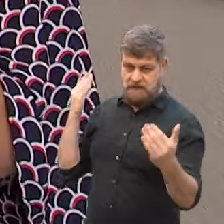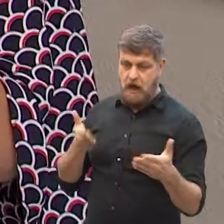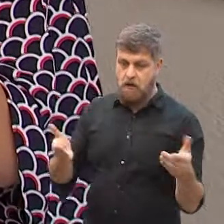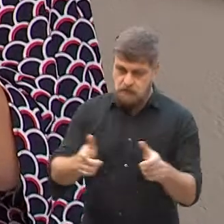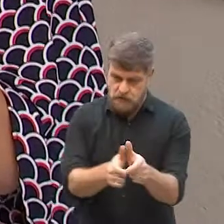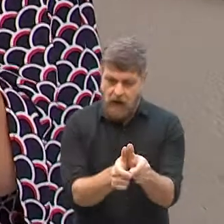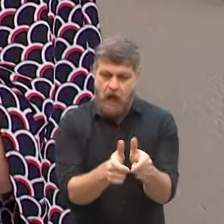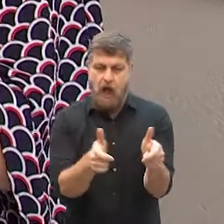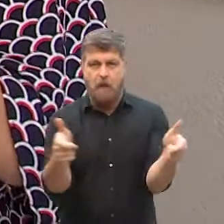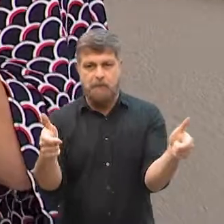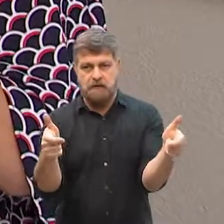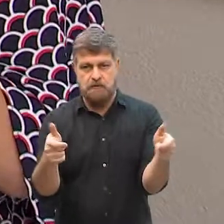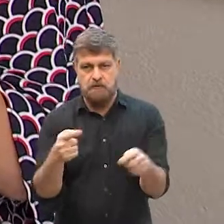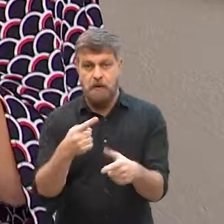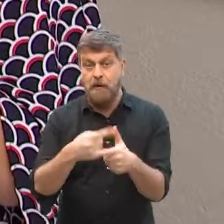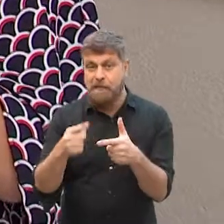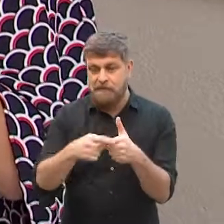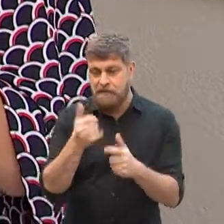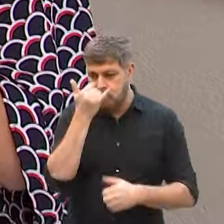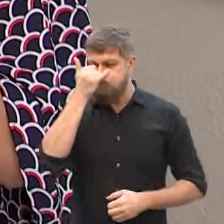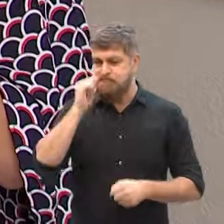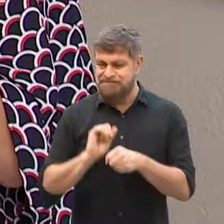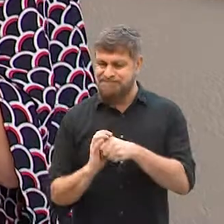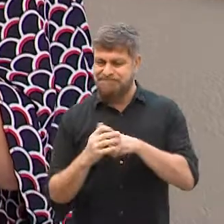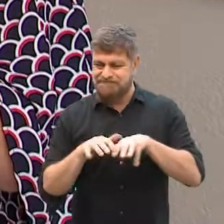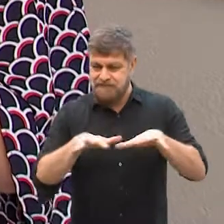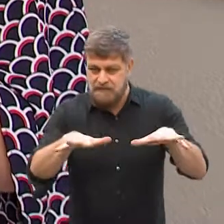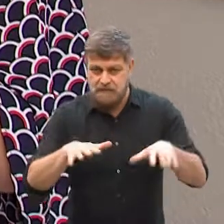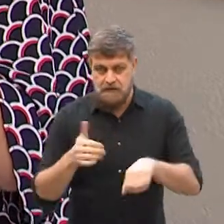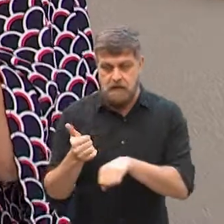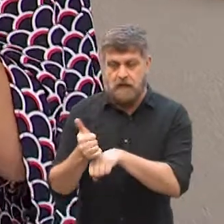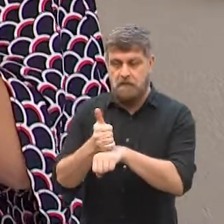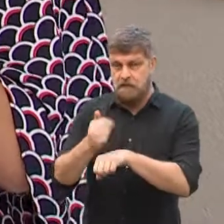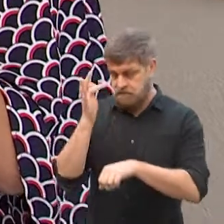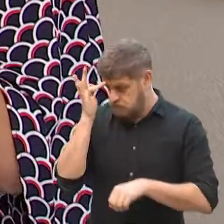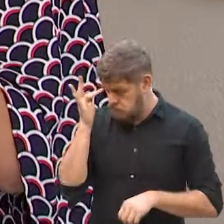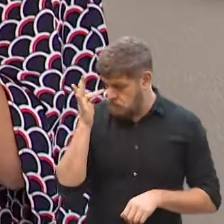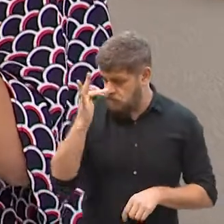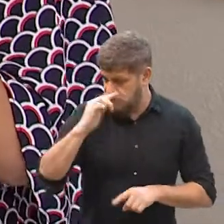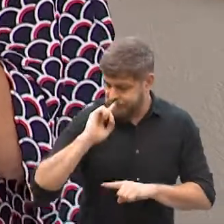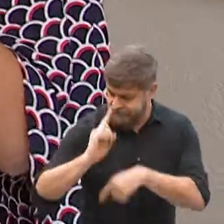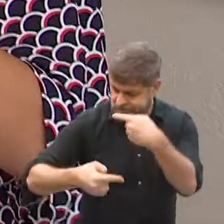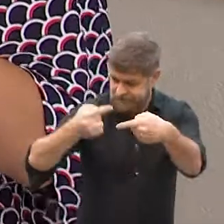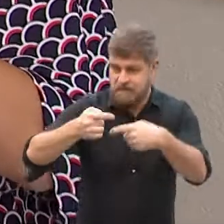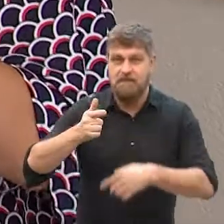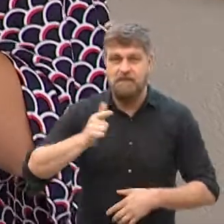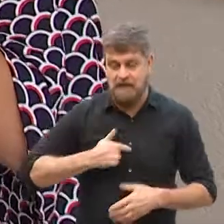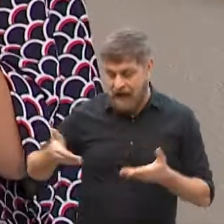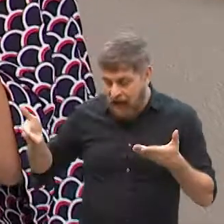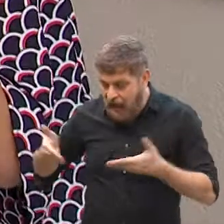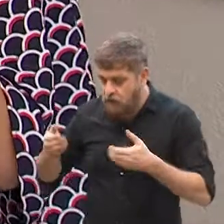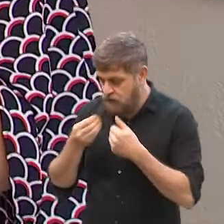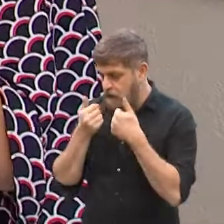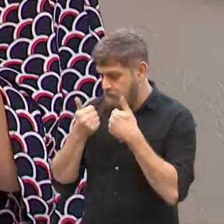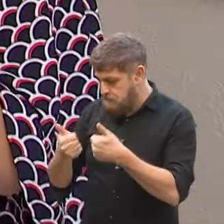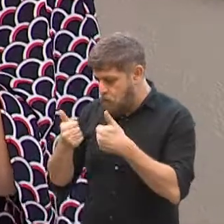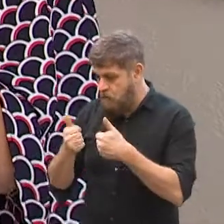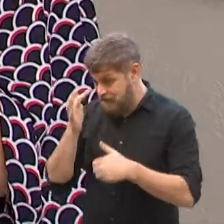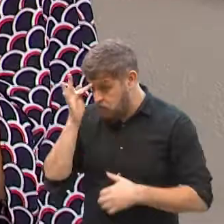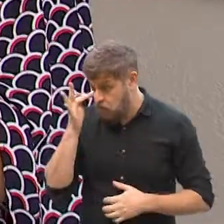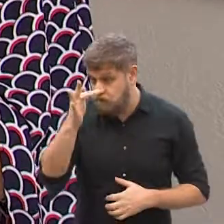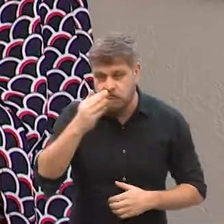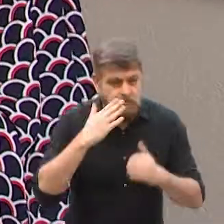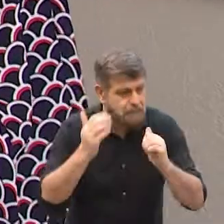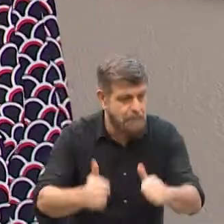diante dessa questão da pandemia. Então, eu vejo que é uma profissão que tem um futuro aí muito bom, já tem um presente, mas tem um futuro muito bom,